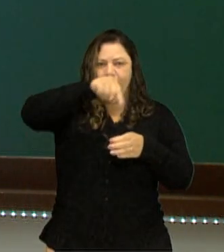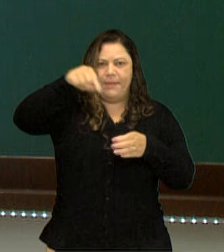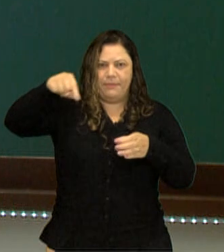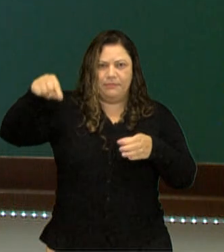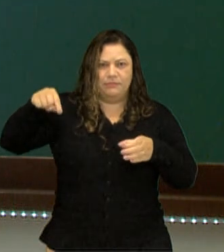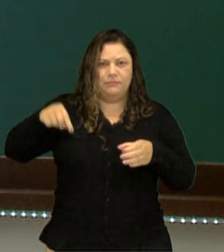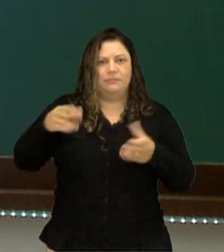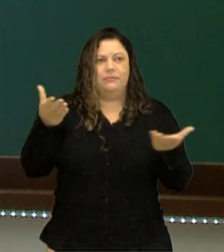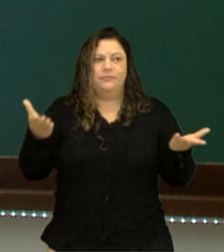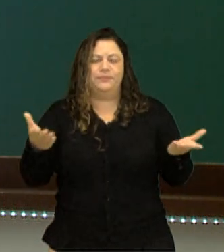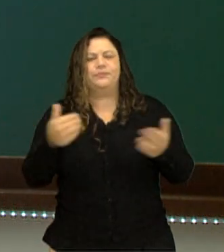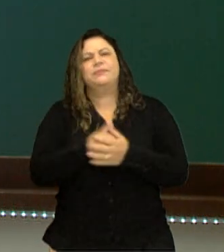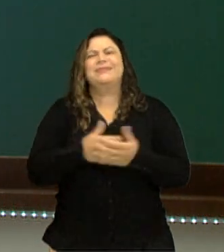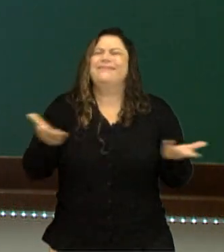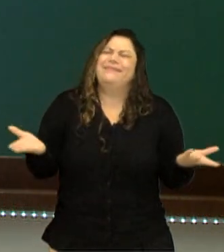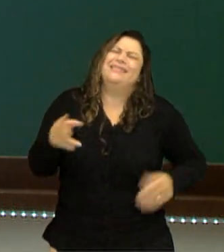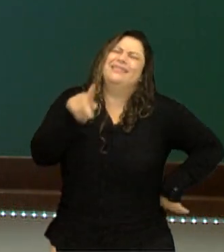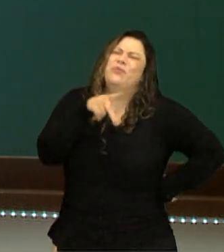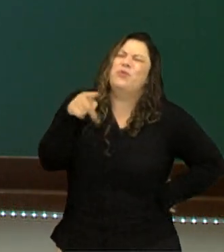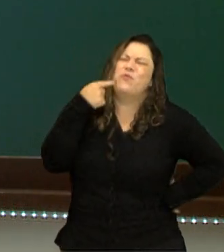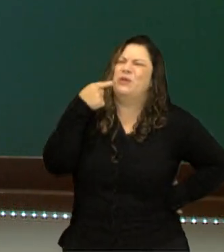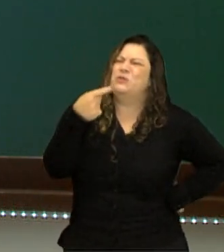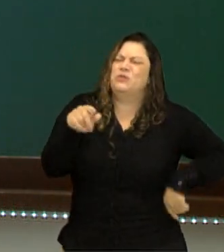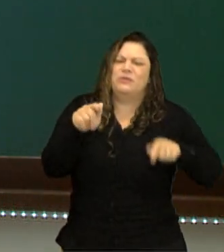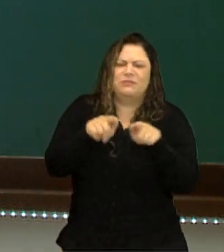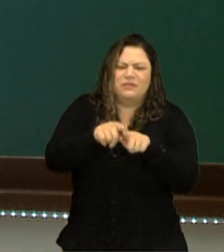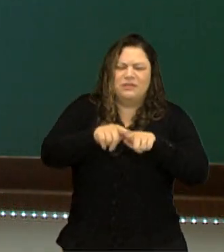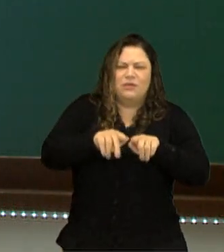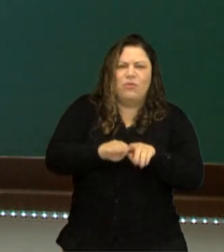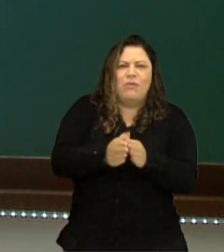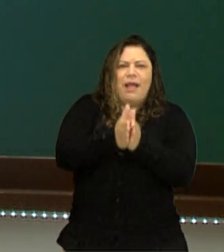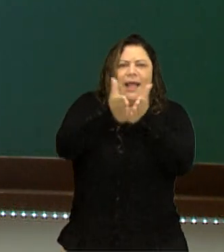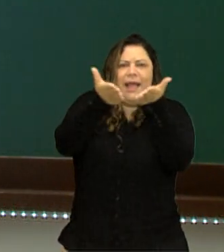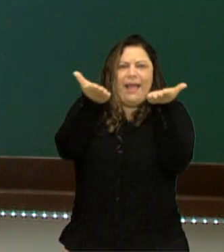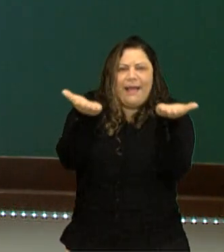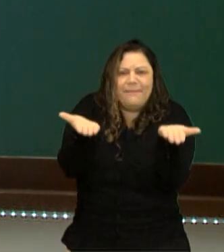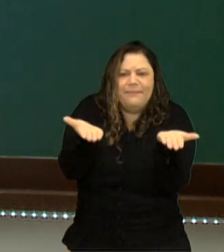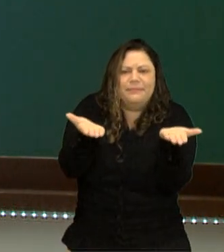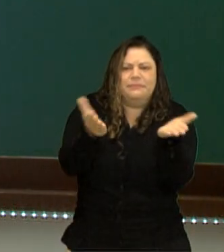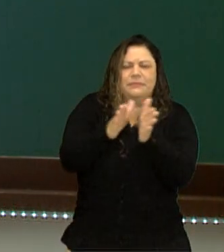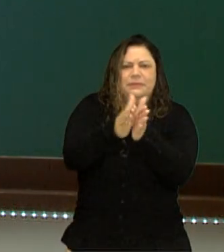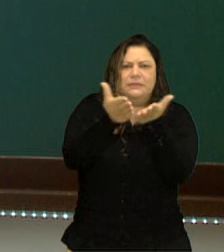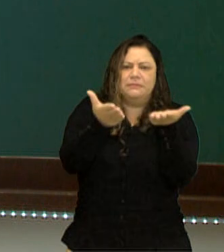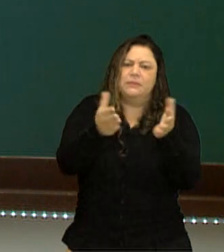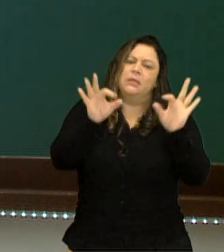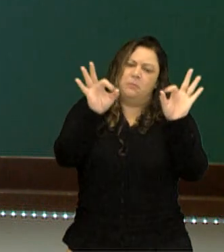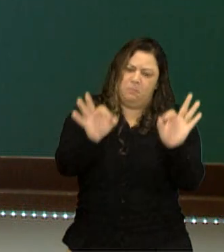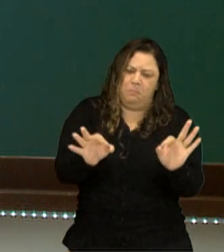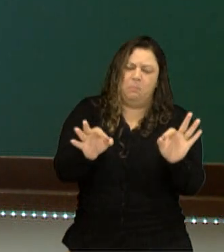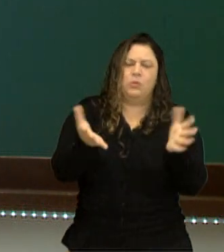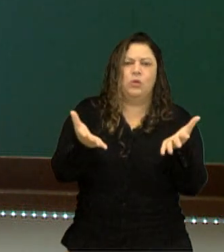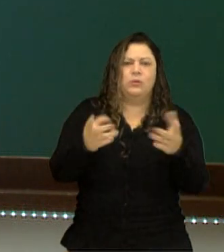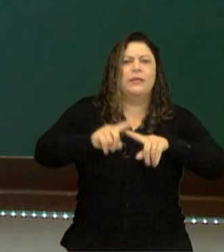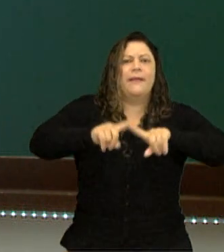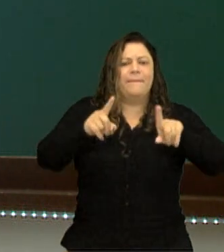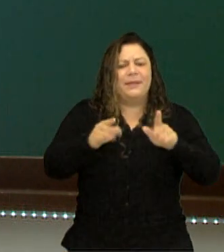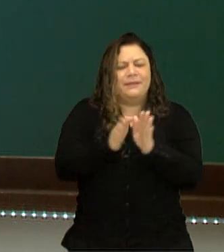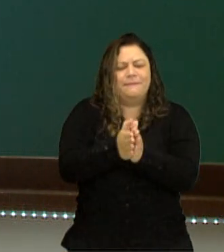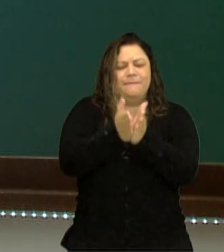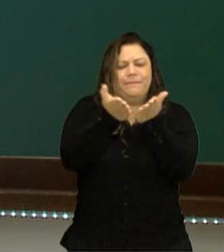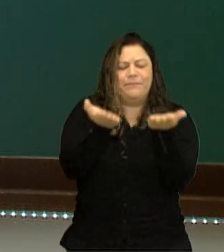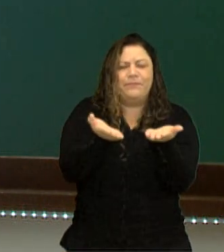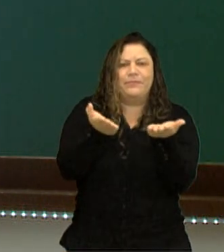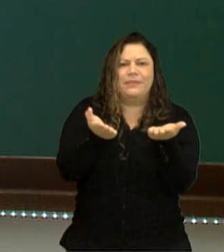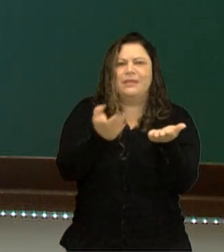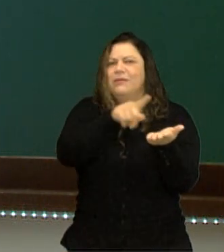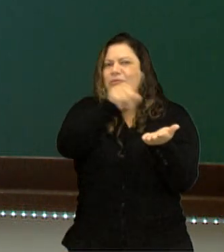ser engraçadinho e dizer assim, professor, mas e se eu planificar ele? Cabe exatamente num plano. Pô, mas na hora que eu planifiquei, ele já não é